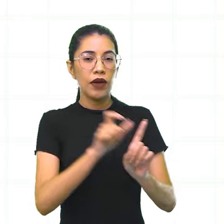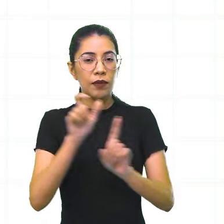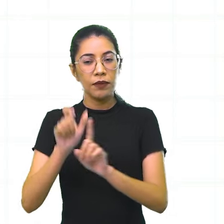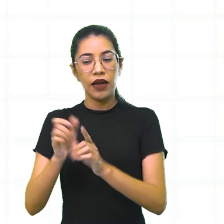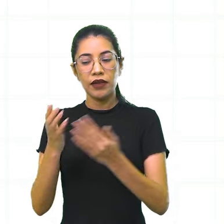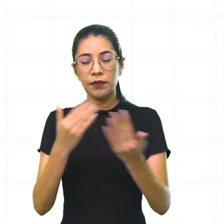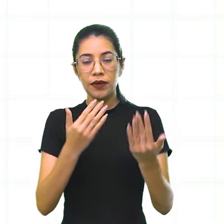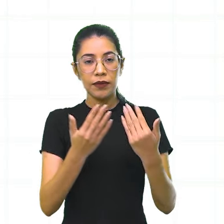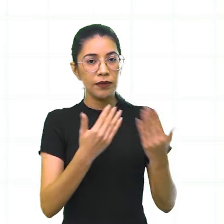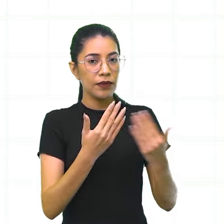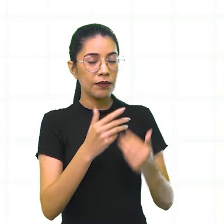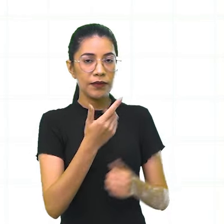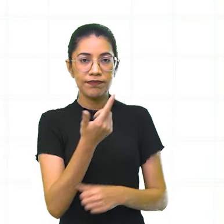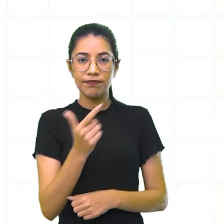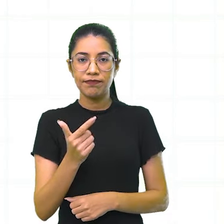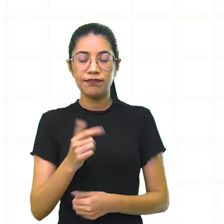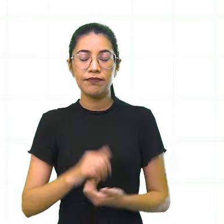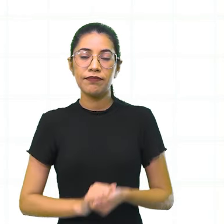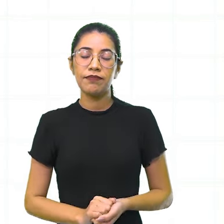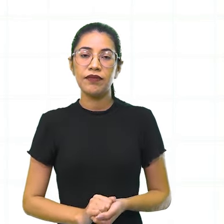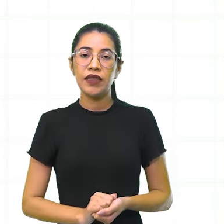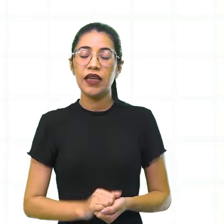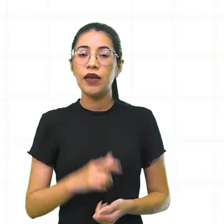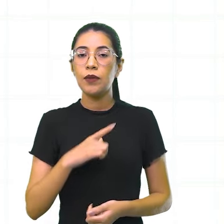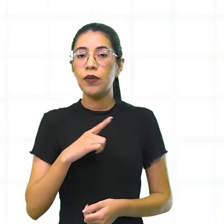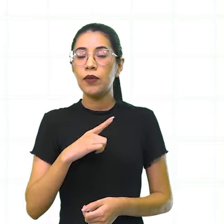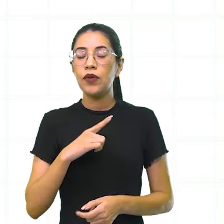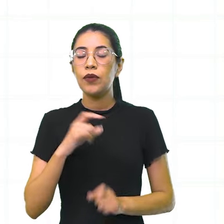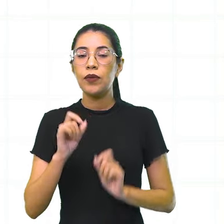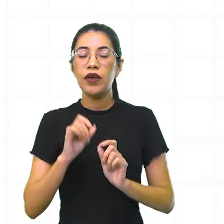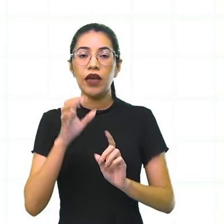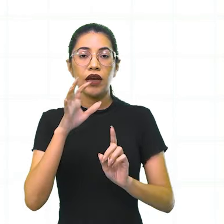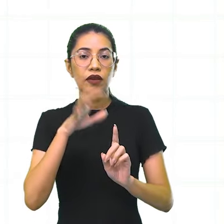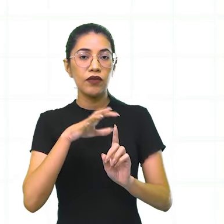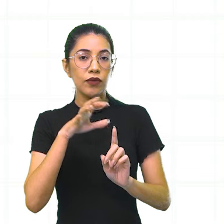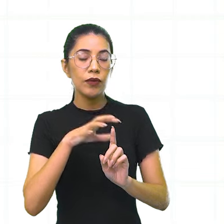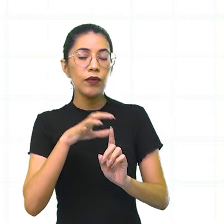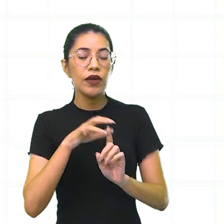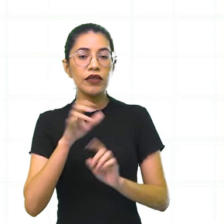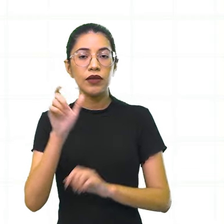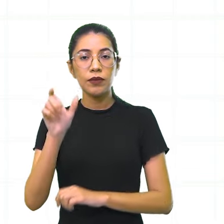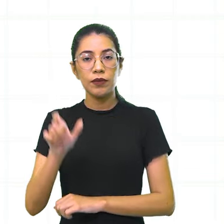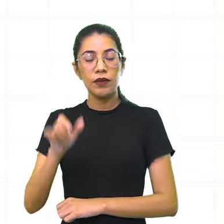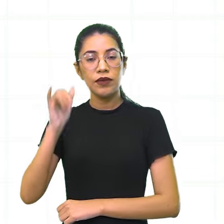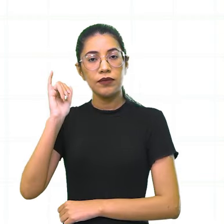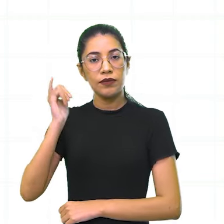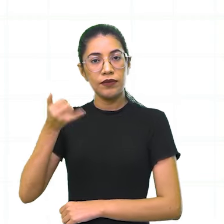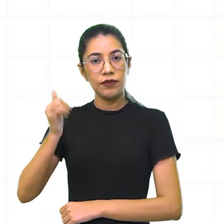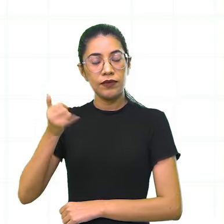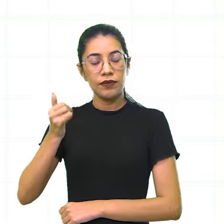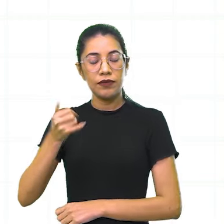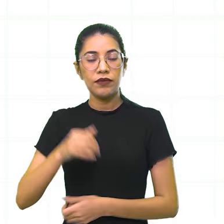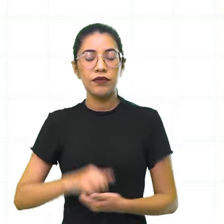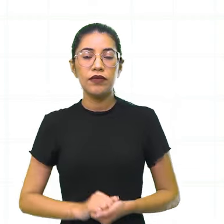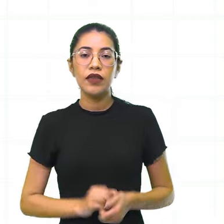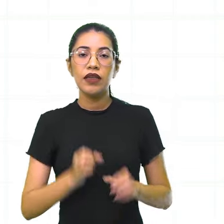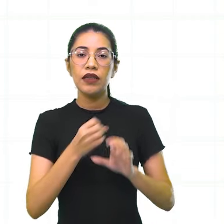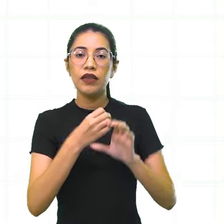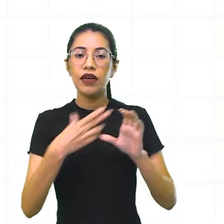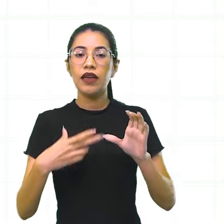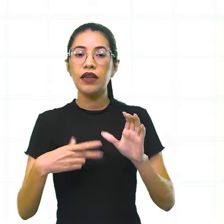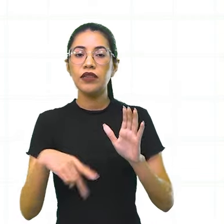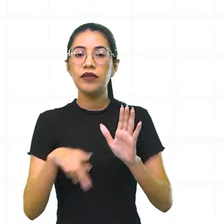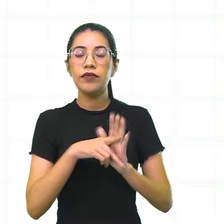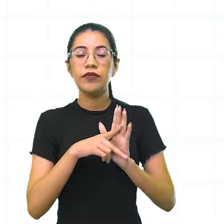si. Nós vamos ter a interferência do narrador nesse caso, tá bom? E as características do nosso